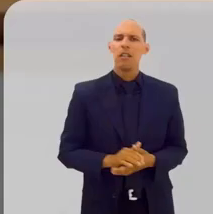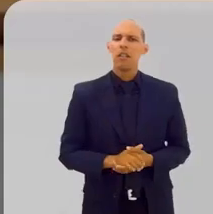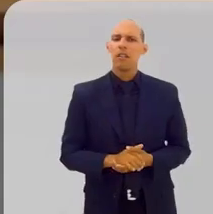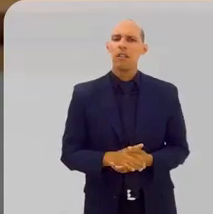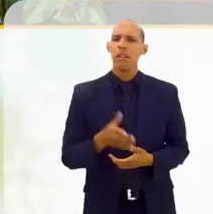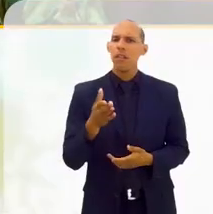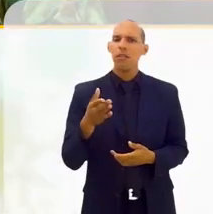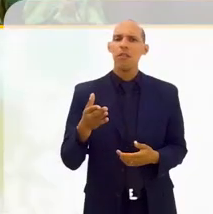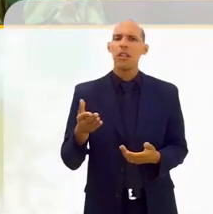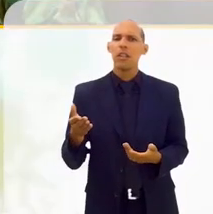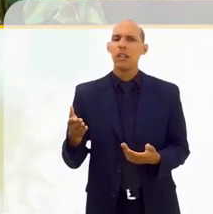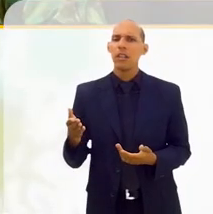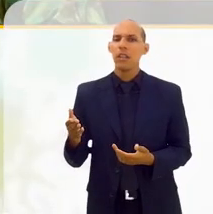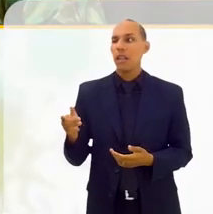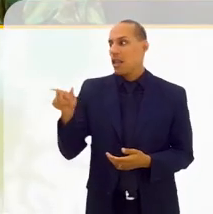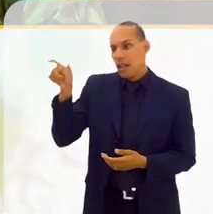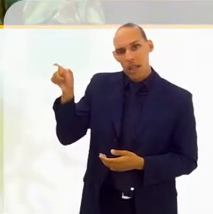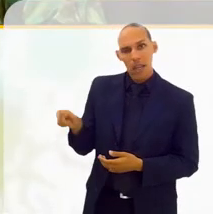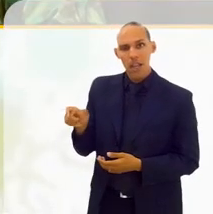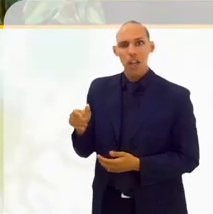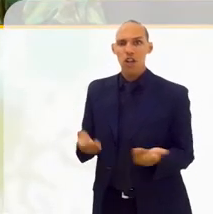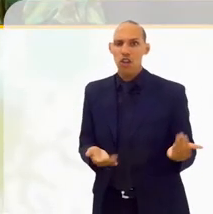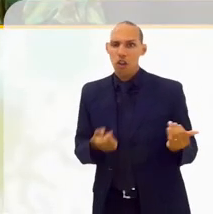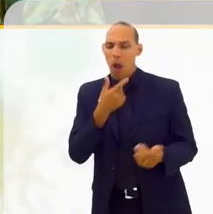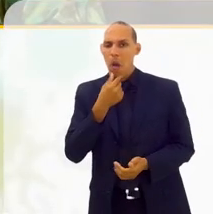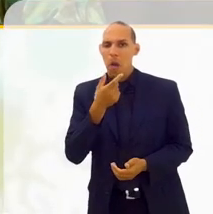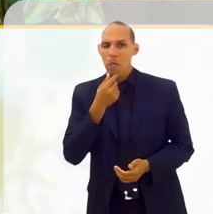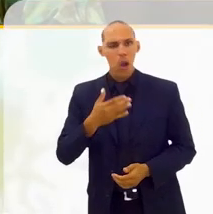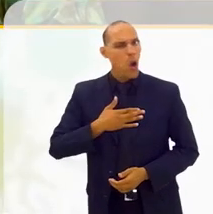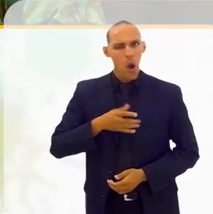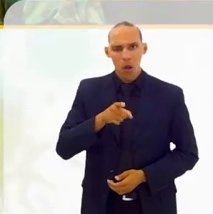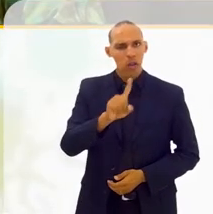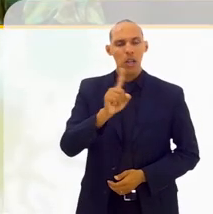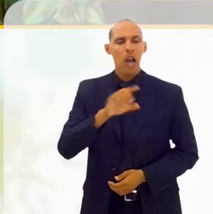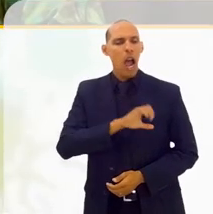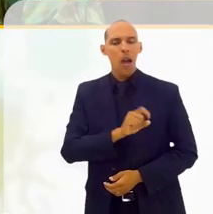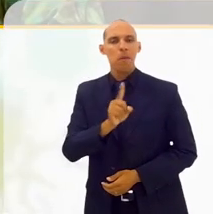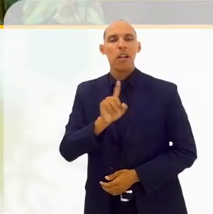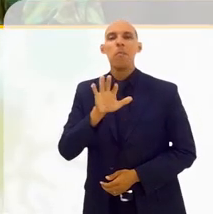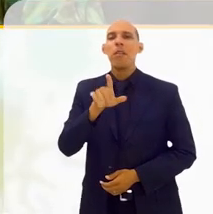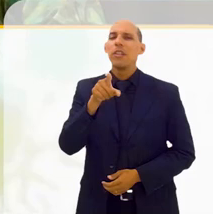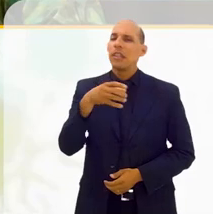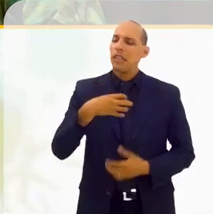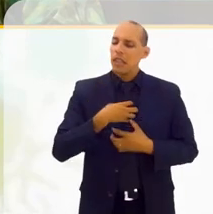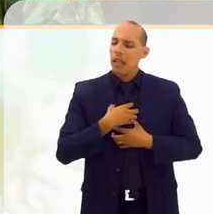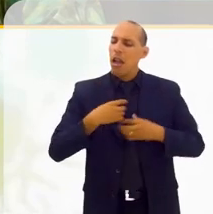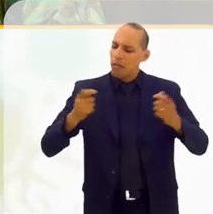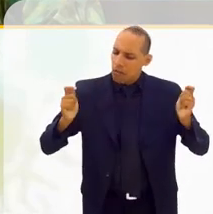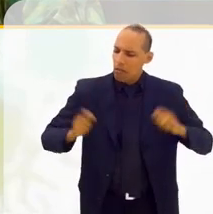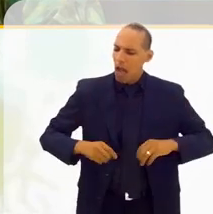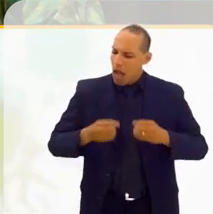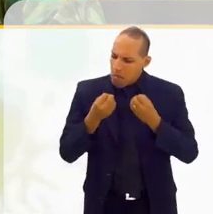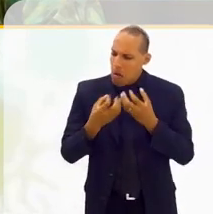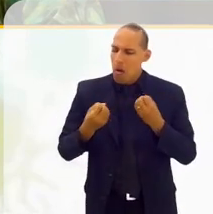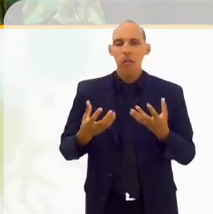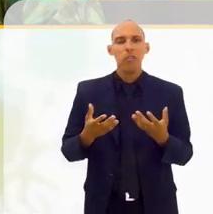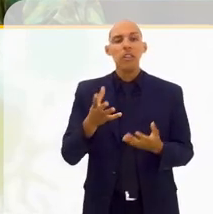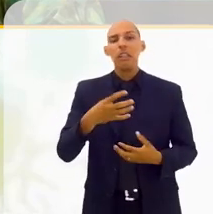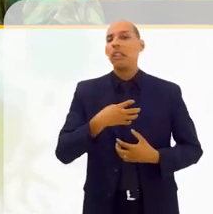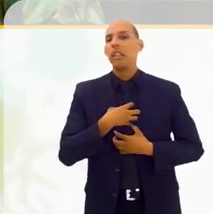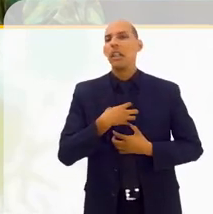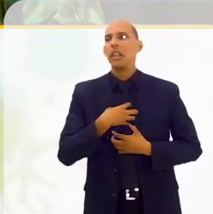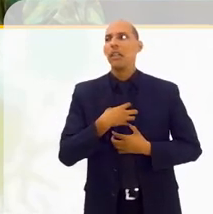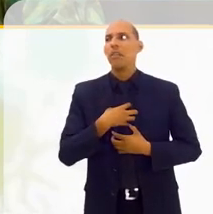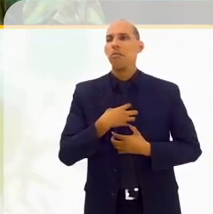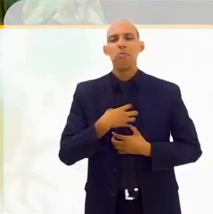apesar de não correspondido você sentiu que aquilo era uma potência então de